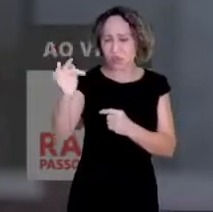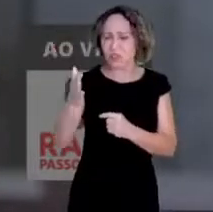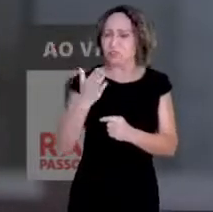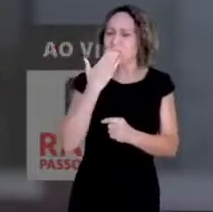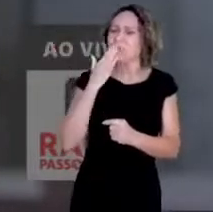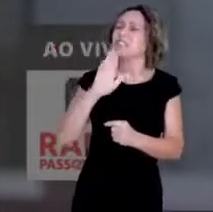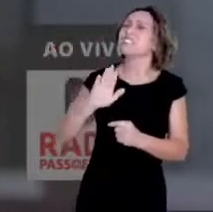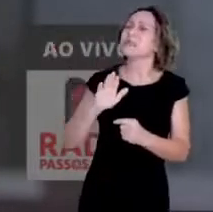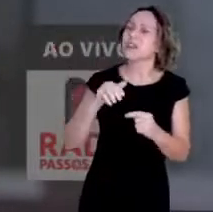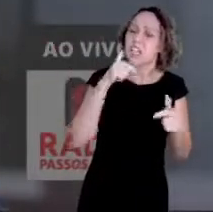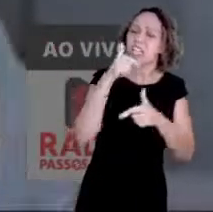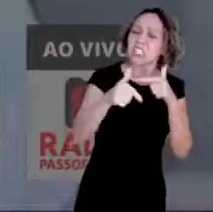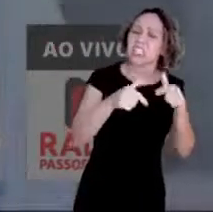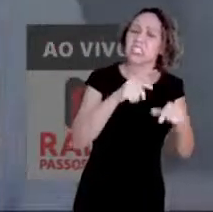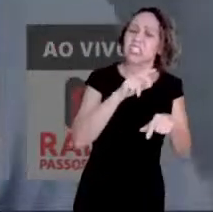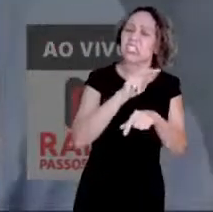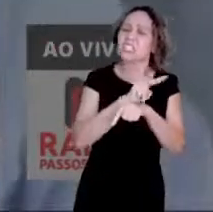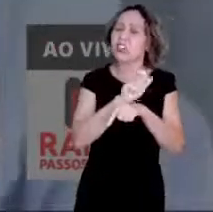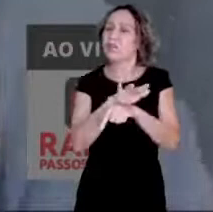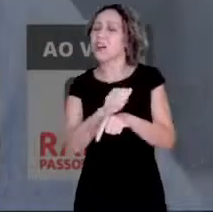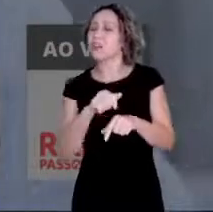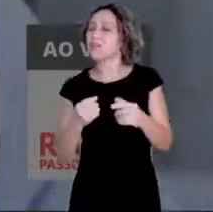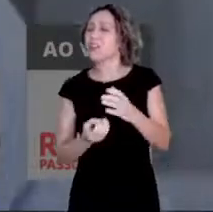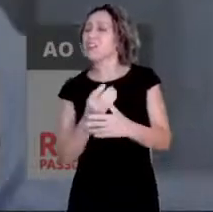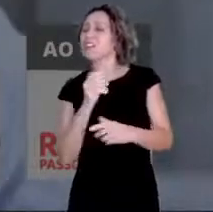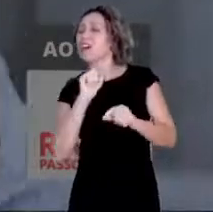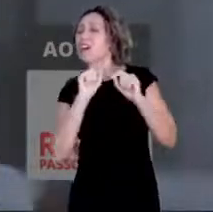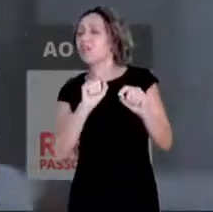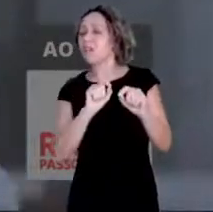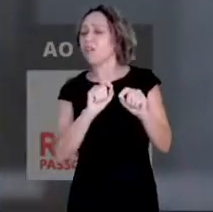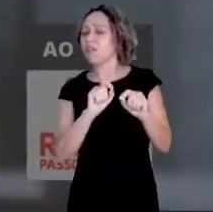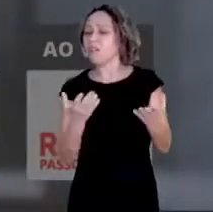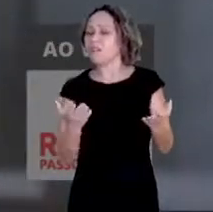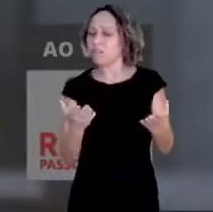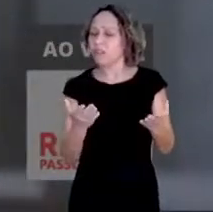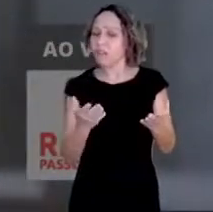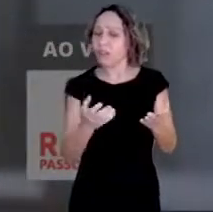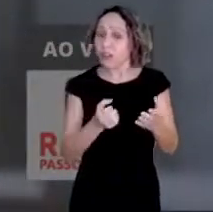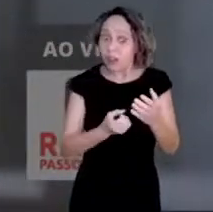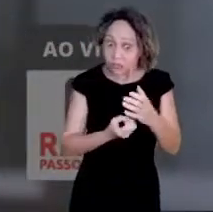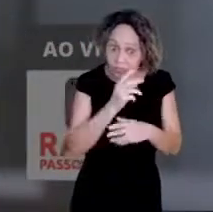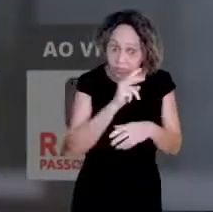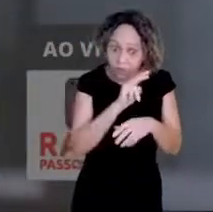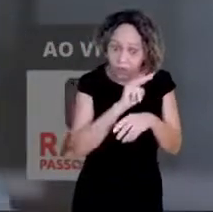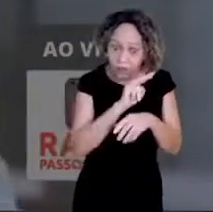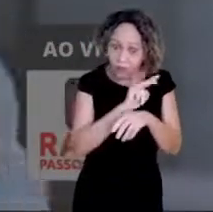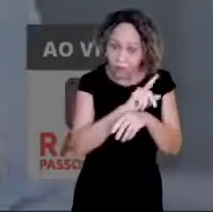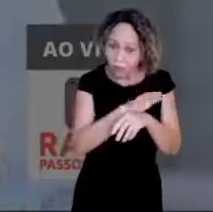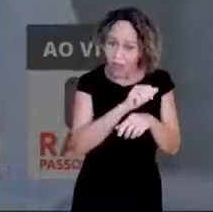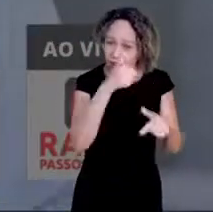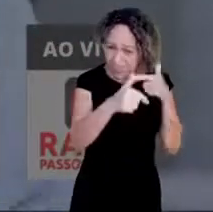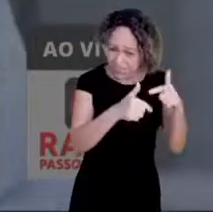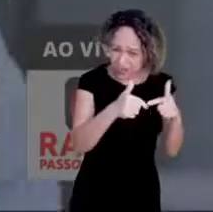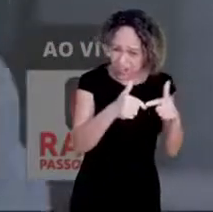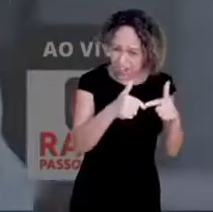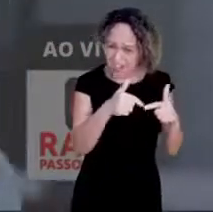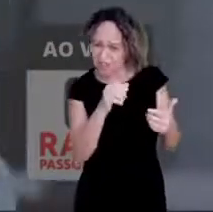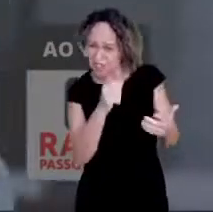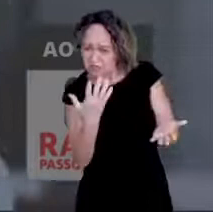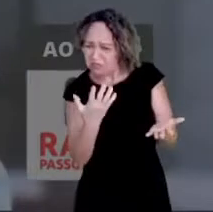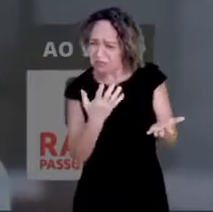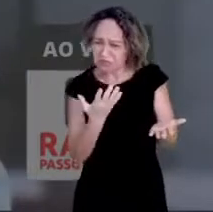coisa fantástica, Juarez e Mário. O prefeito nosso de Araraquara, ele está fazendo aplicativos